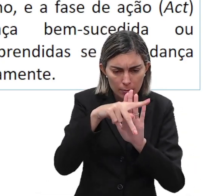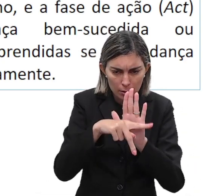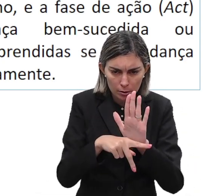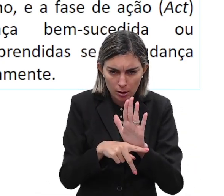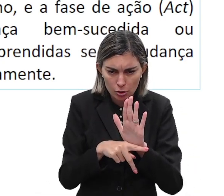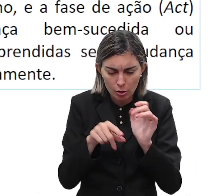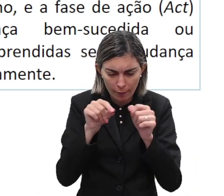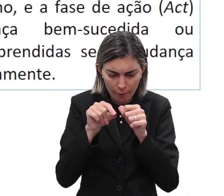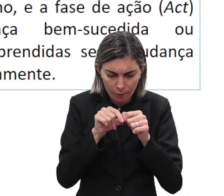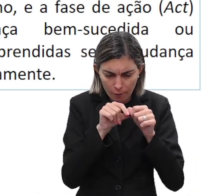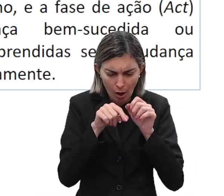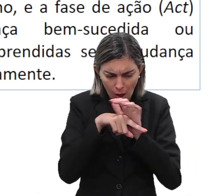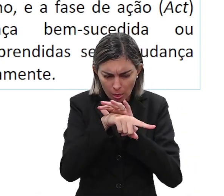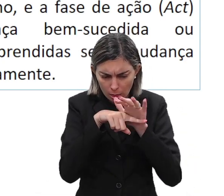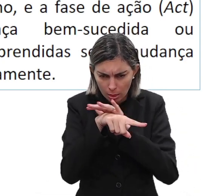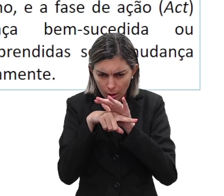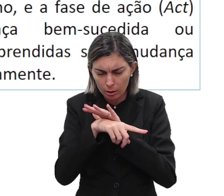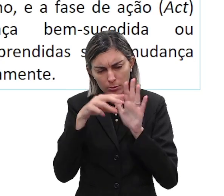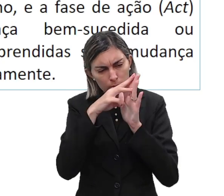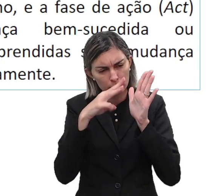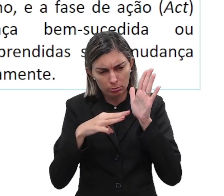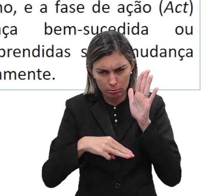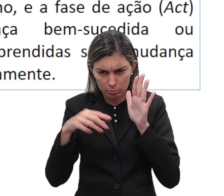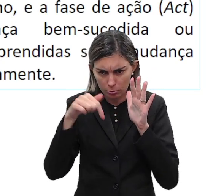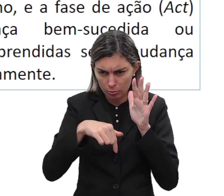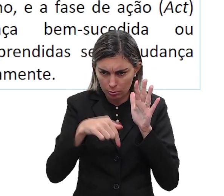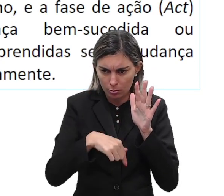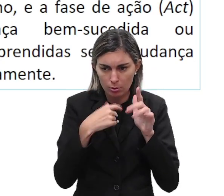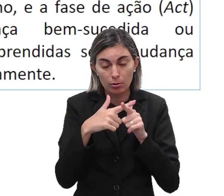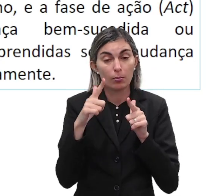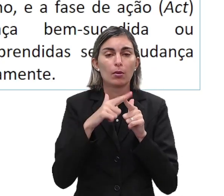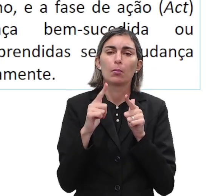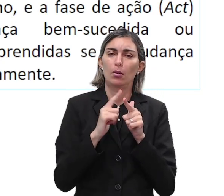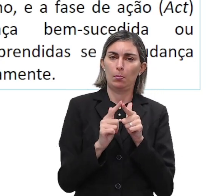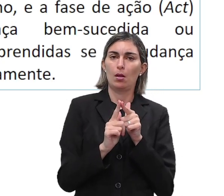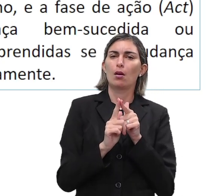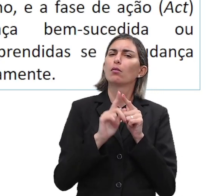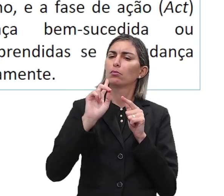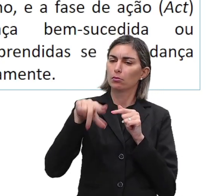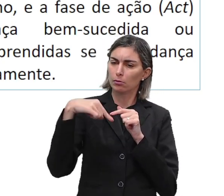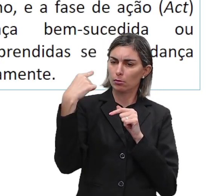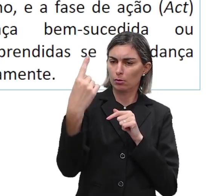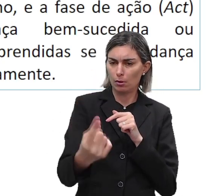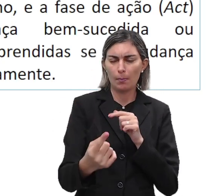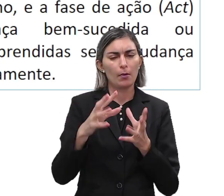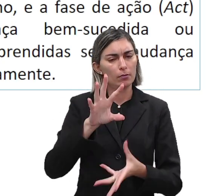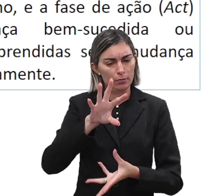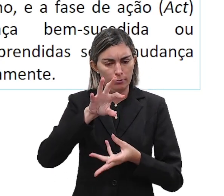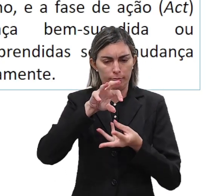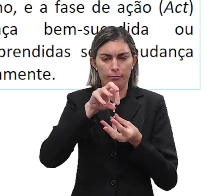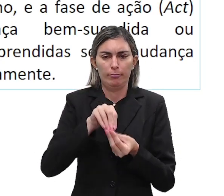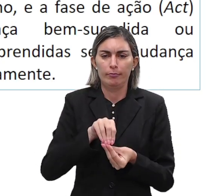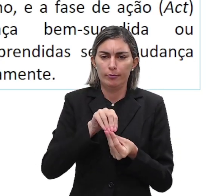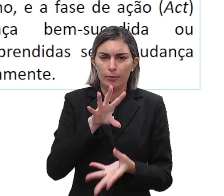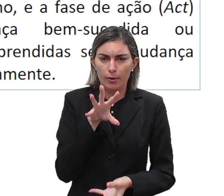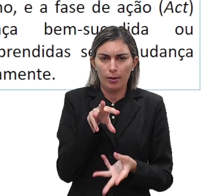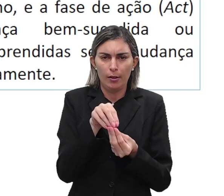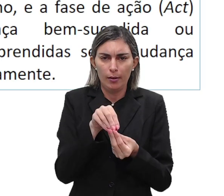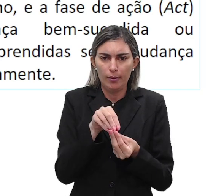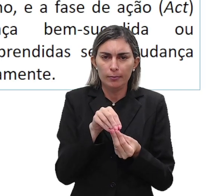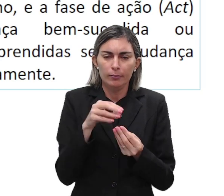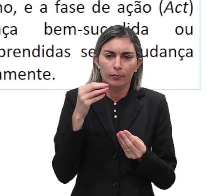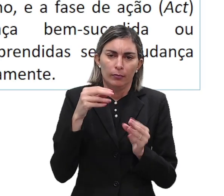qual é realizada uma análise do método atual ou do problema, seguido pela fase de implementação, no qual o plano é